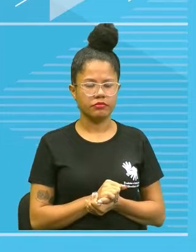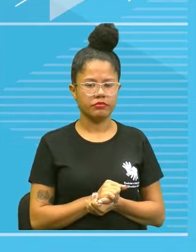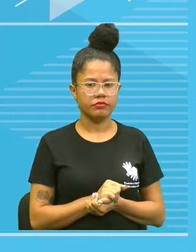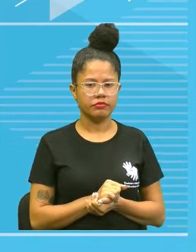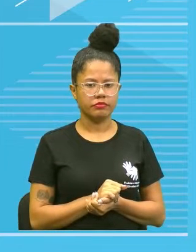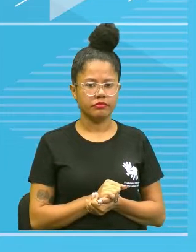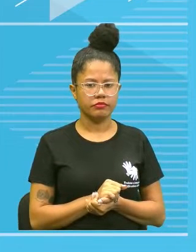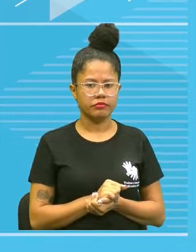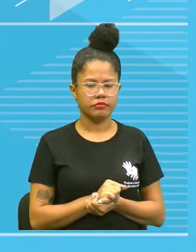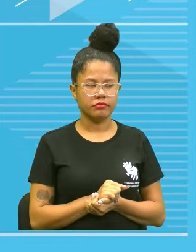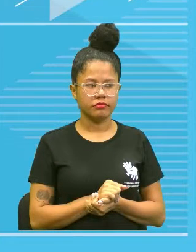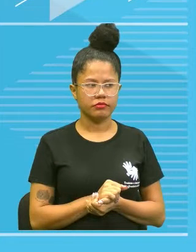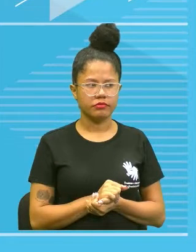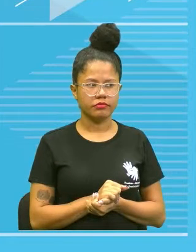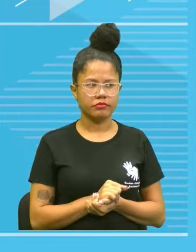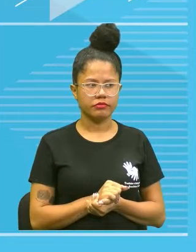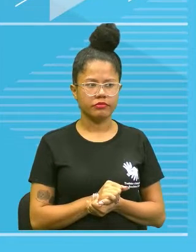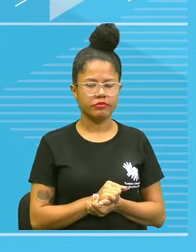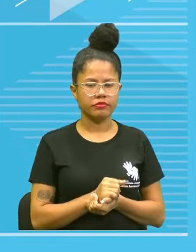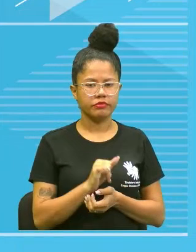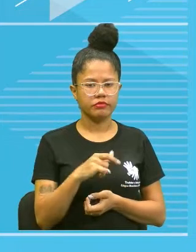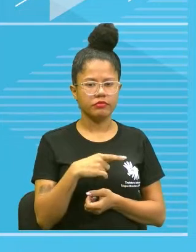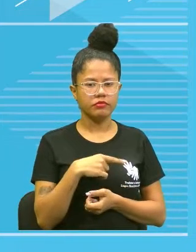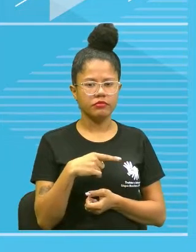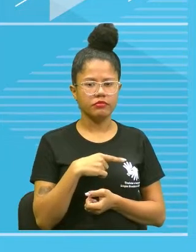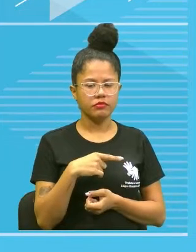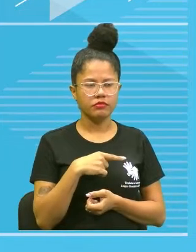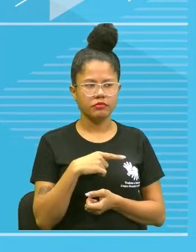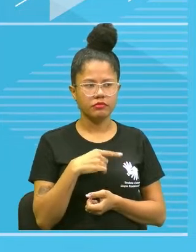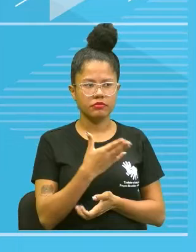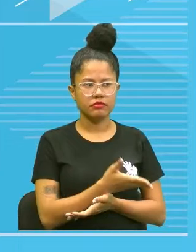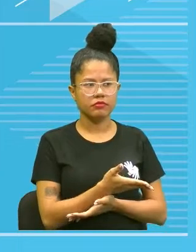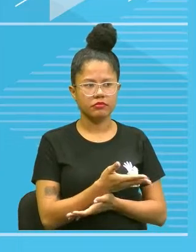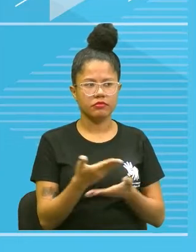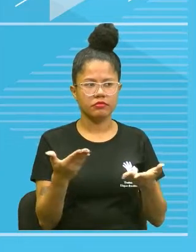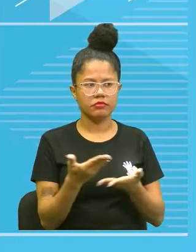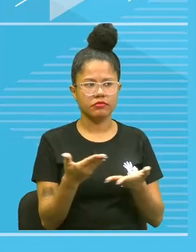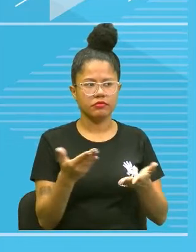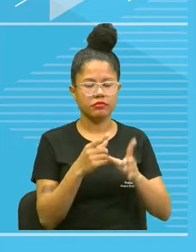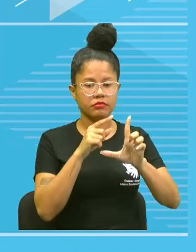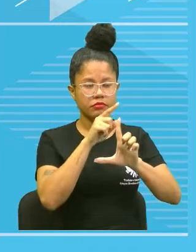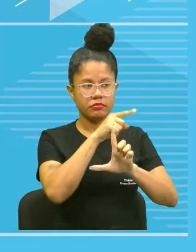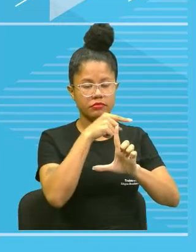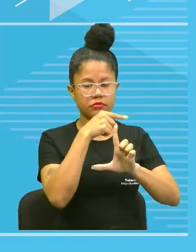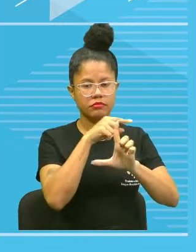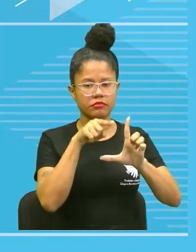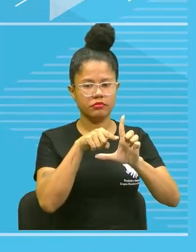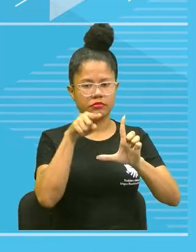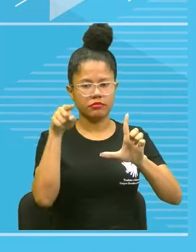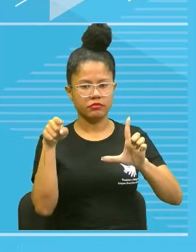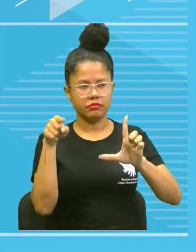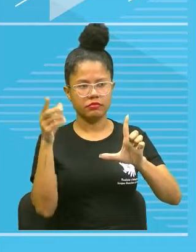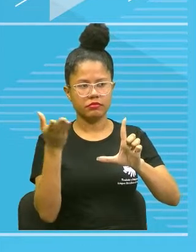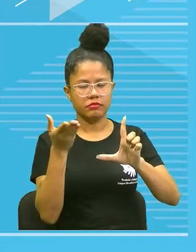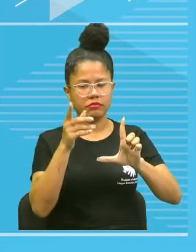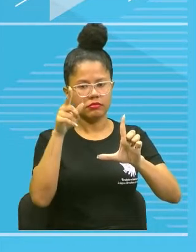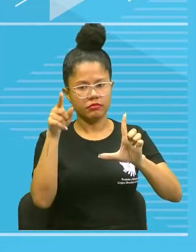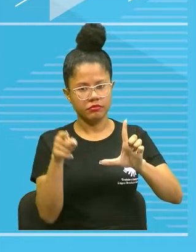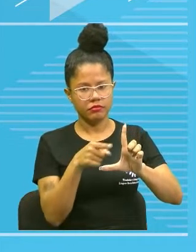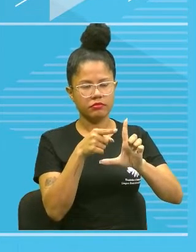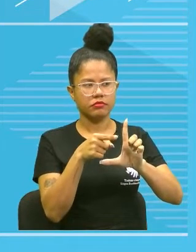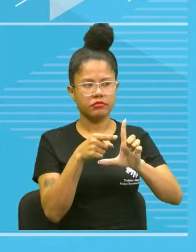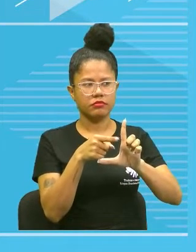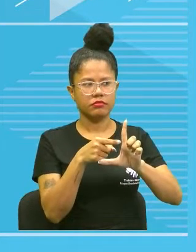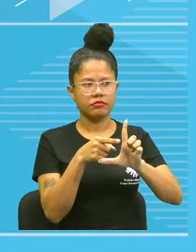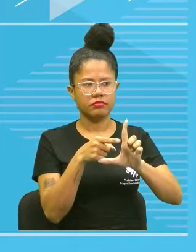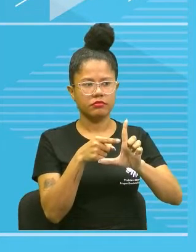volumétrica. Quando eu tenho a queda, ou seja, eu tenho um processo inverso, essa foi a ida. Quando eu tenho a volta,